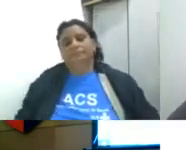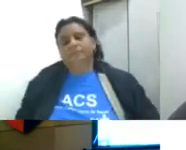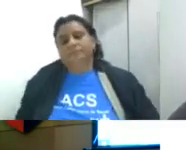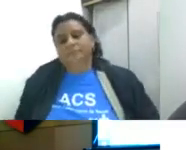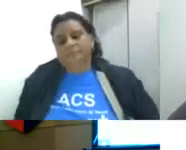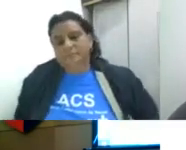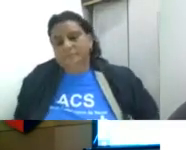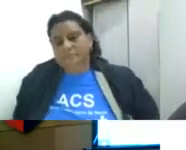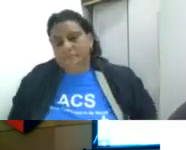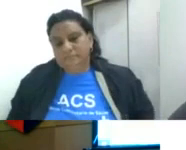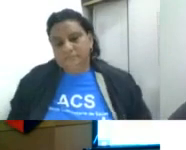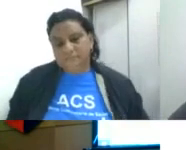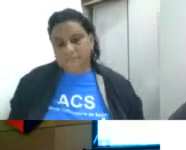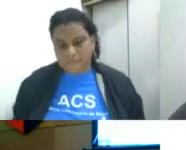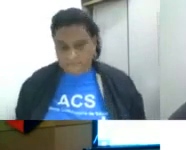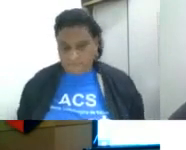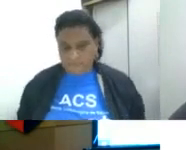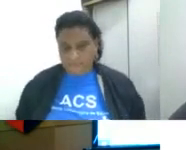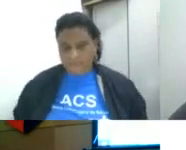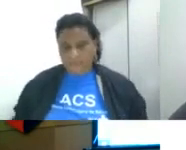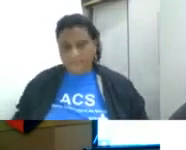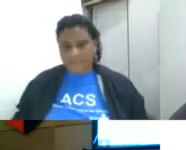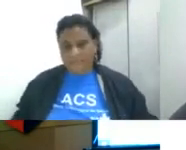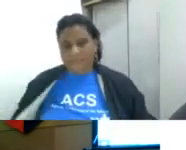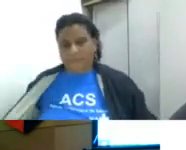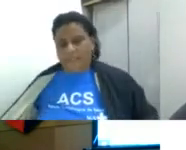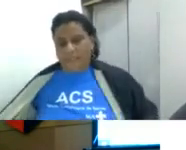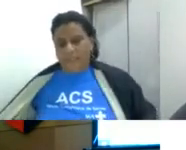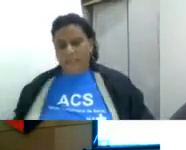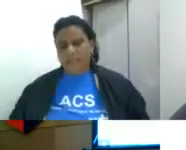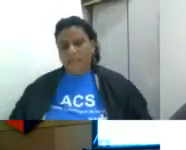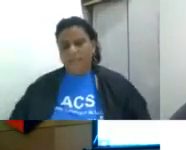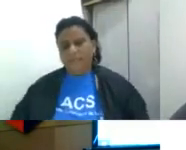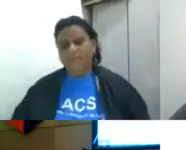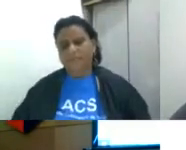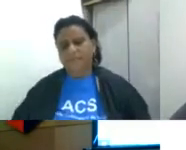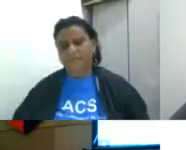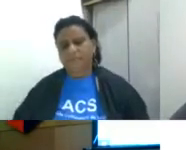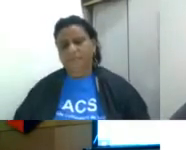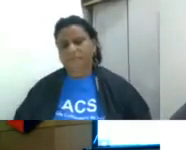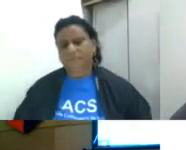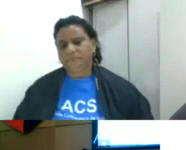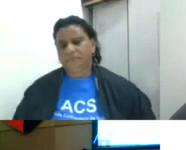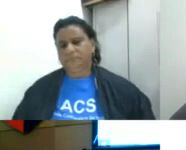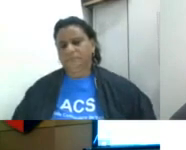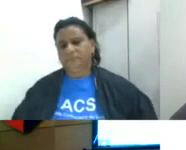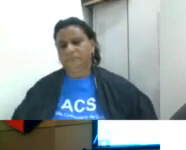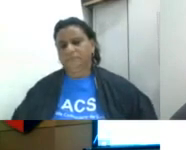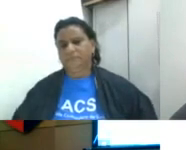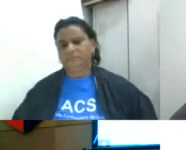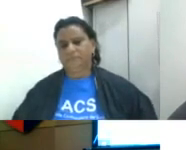Em Pernambuco, a nossa incidência chega a ser 48,4% mil habitantes, para vocês terem uma noção do nosso plano de metas até